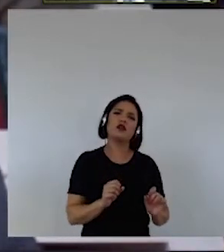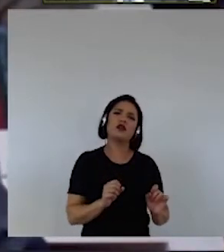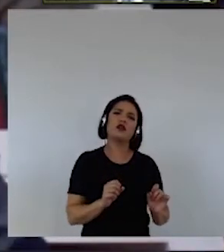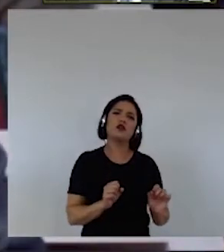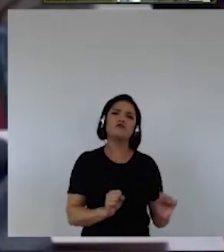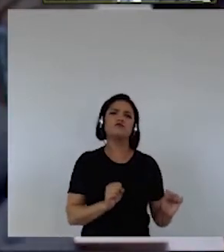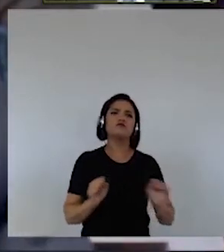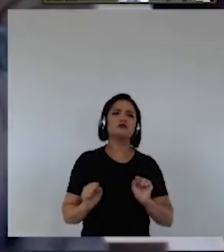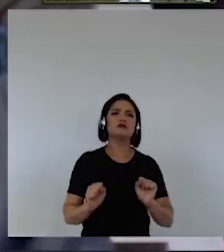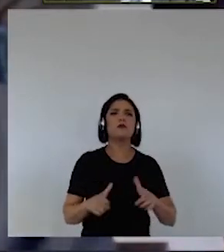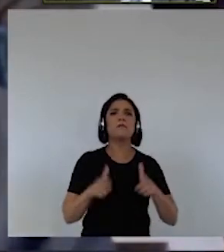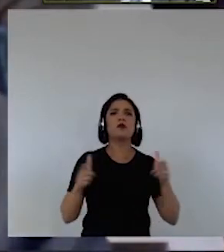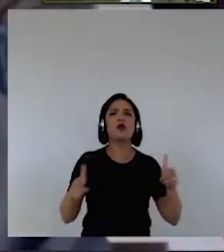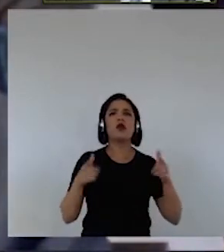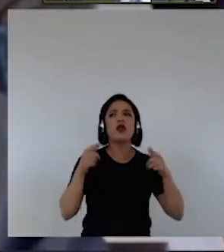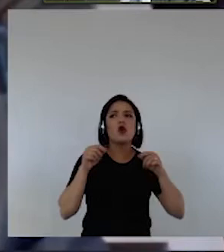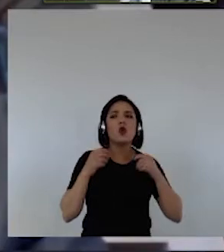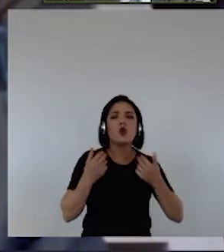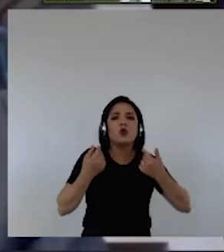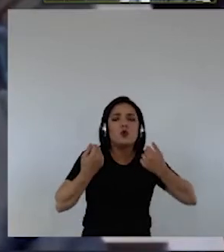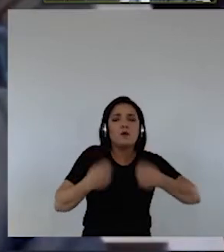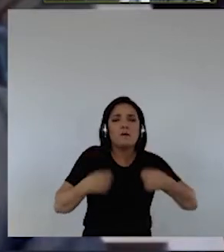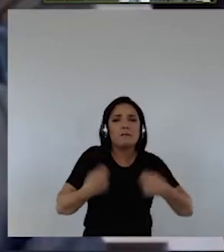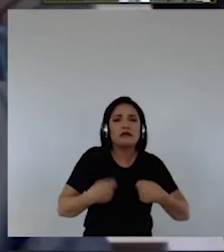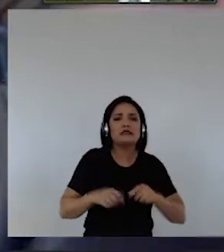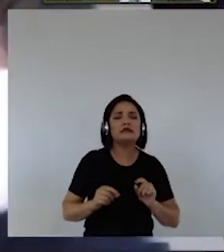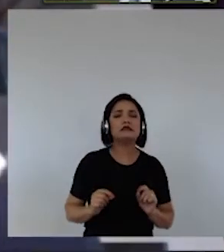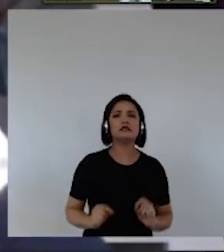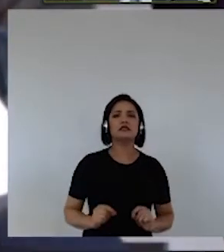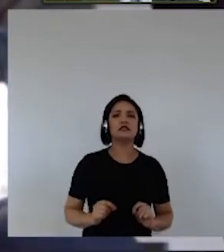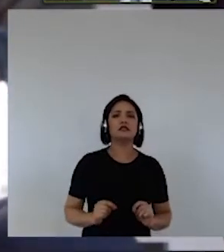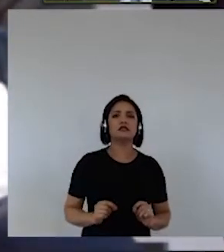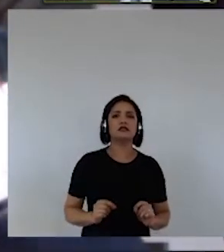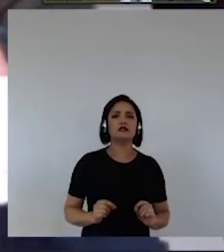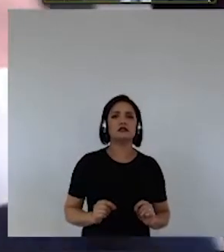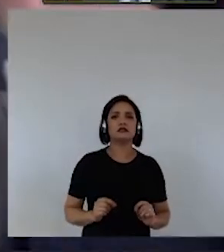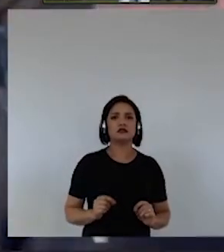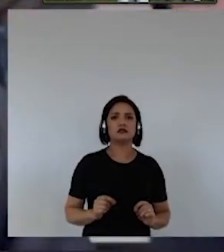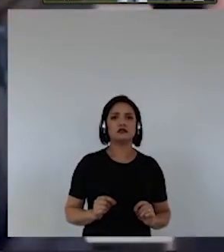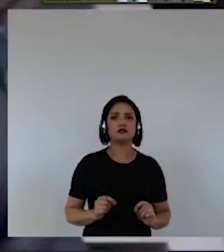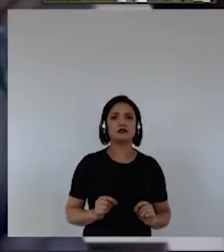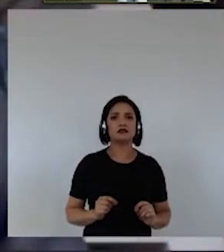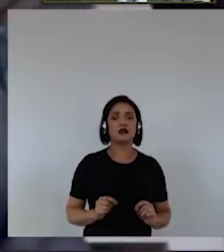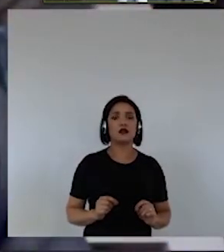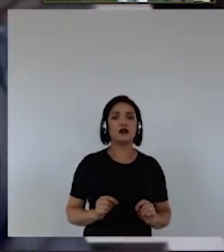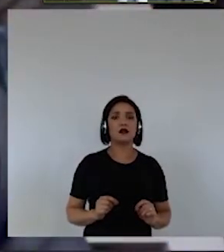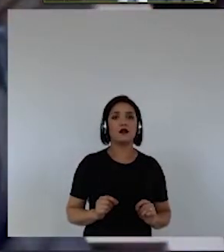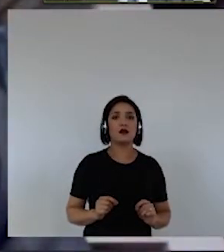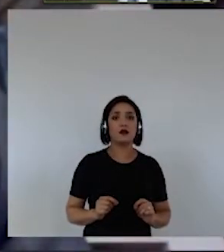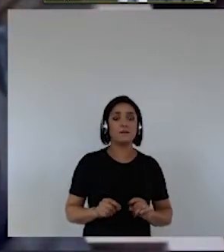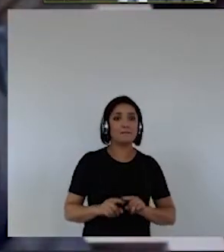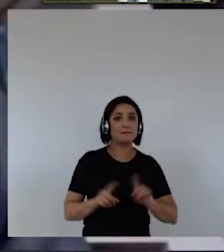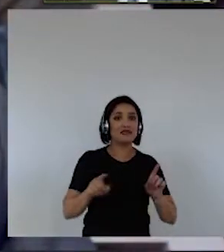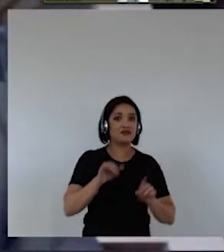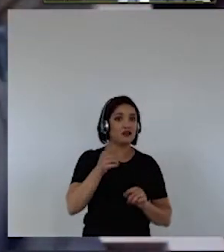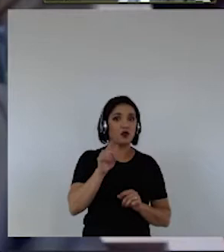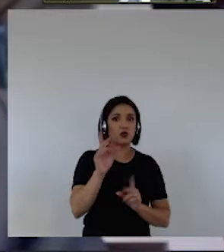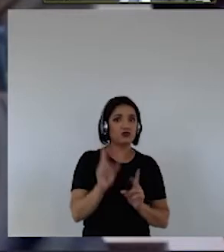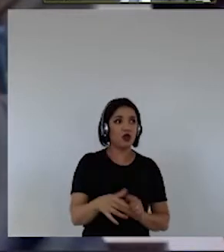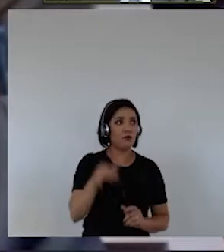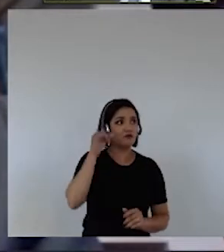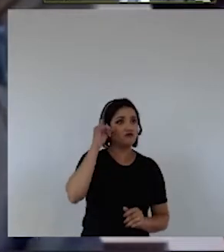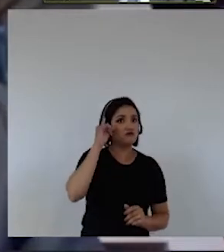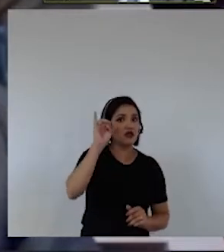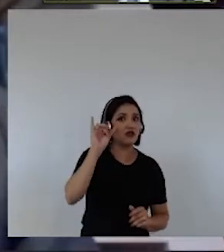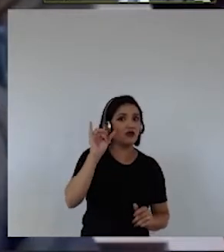né, seria um fato necessário, e se não pode impedir ou evitar,